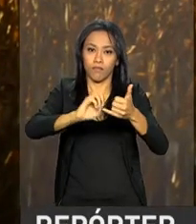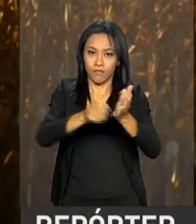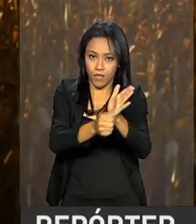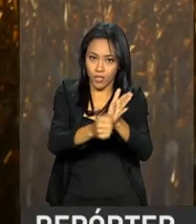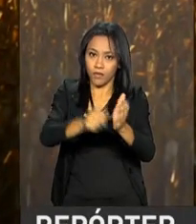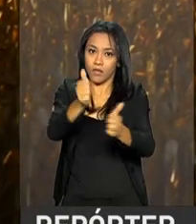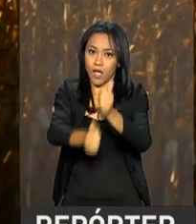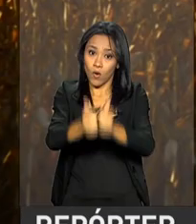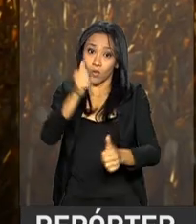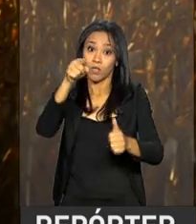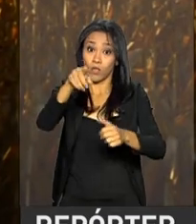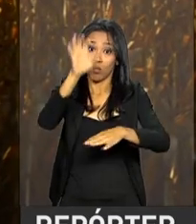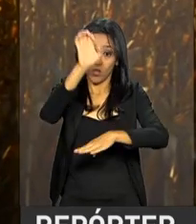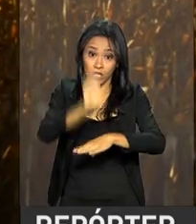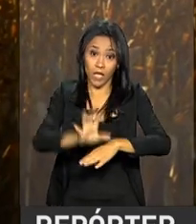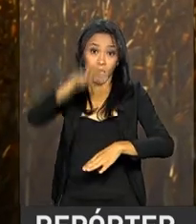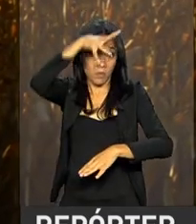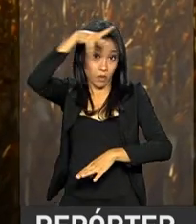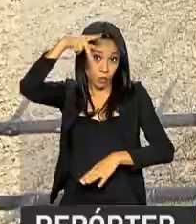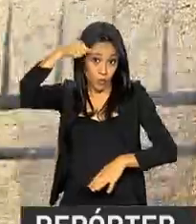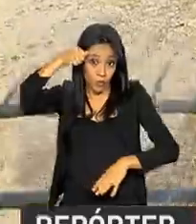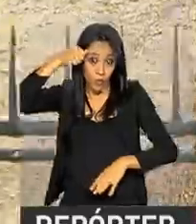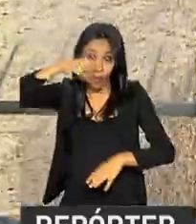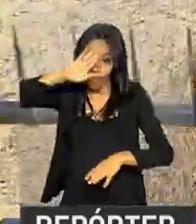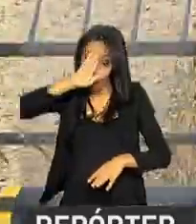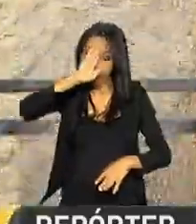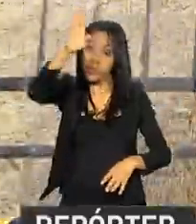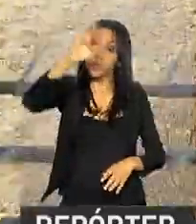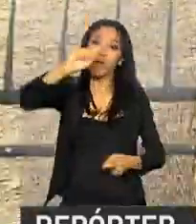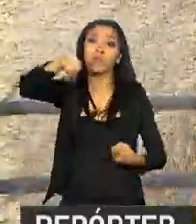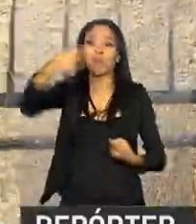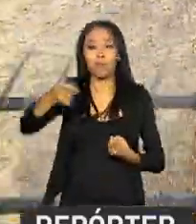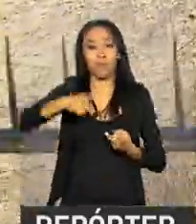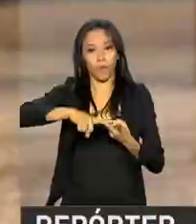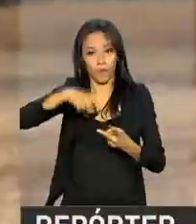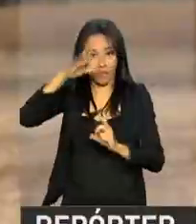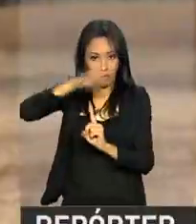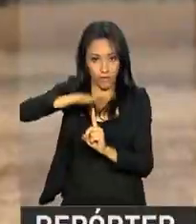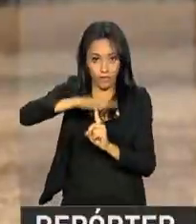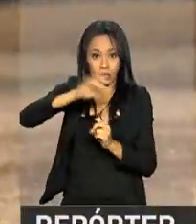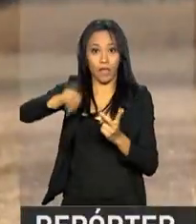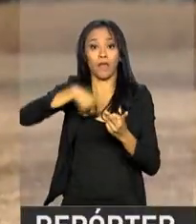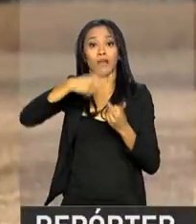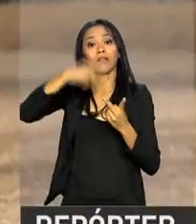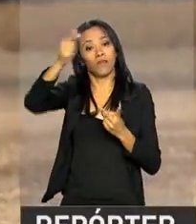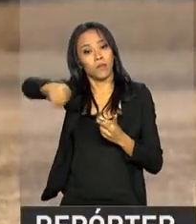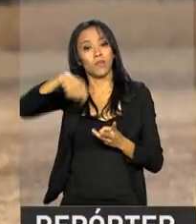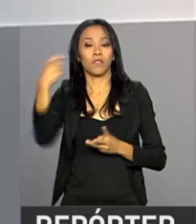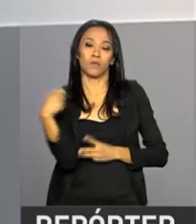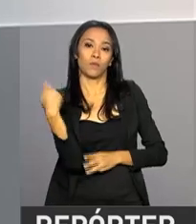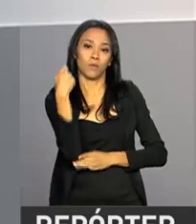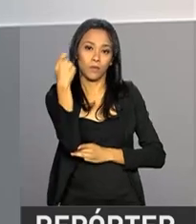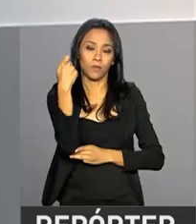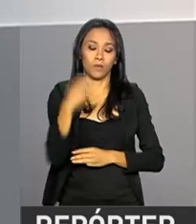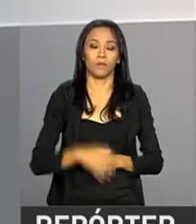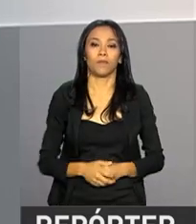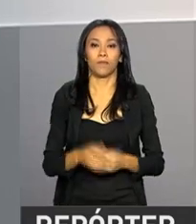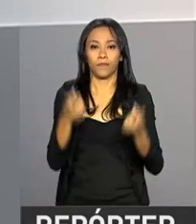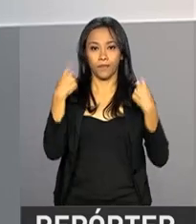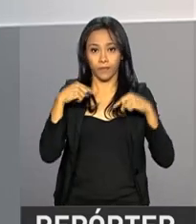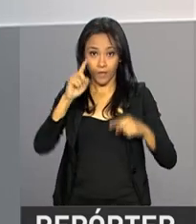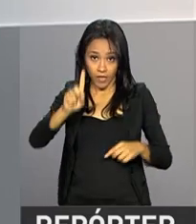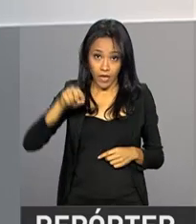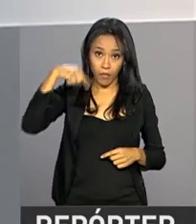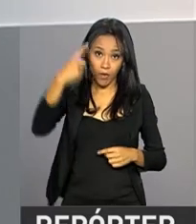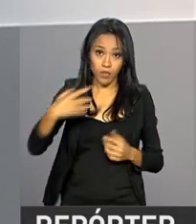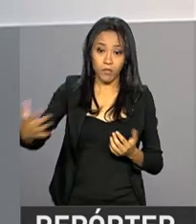grosso foi o maior produtor nacional de grãos seguido pelo paraná e pelo rio grande do sul ea próxima